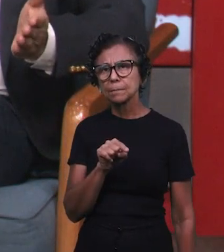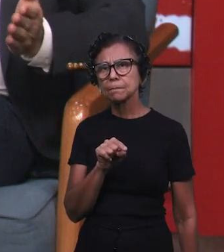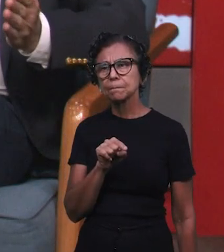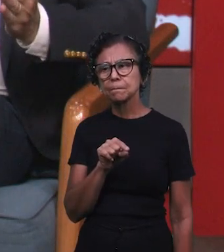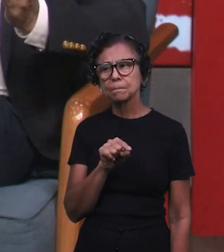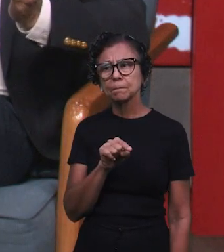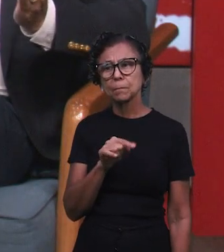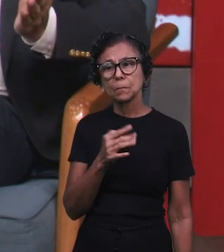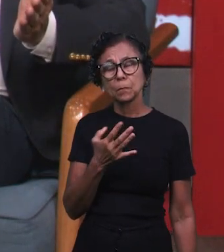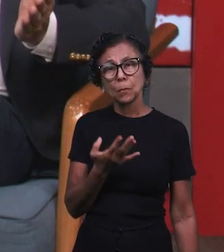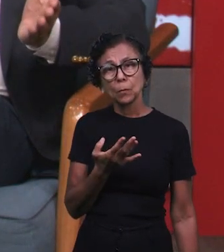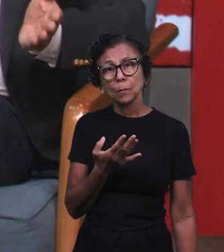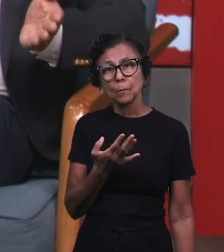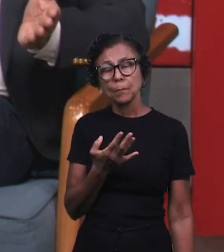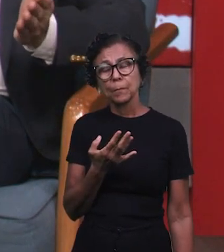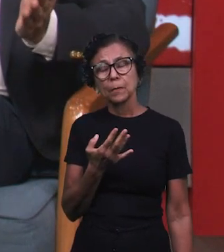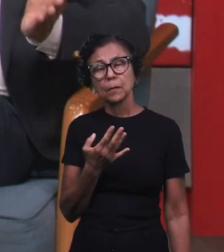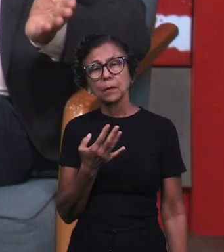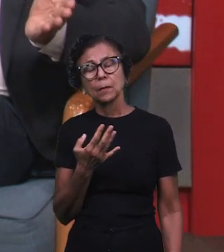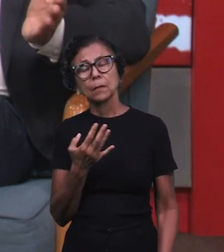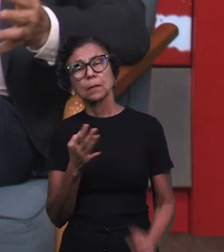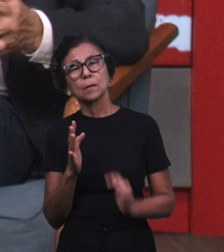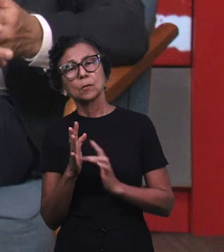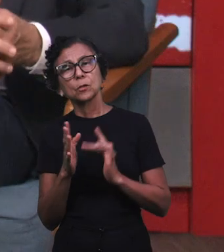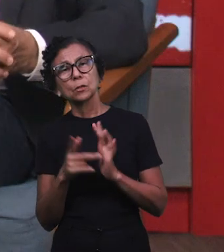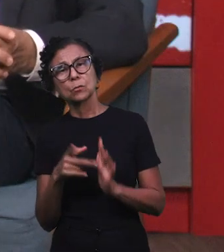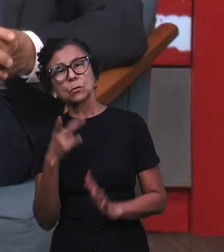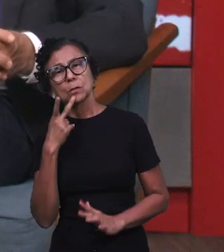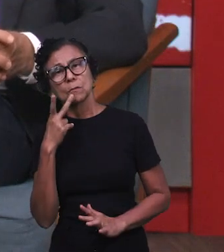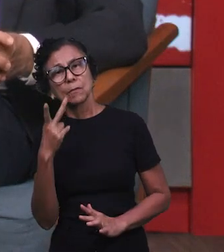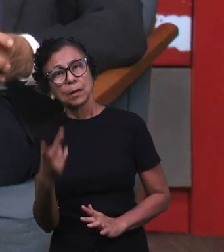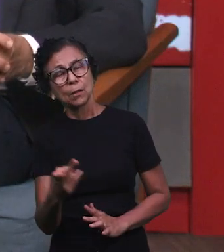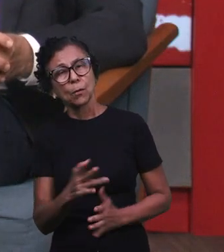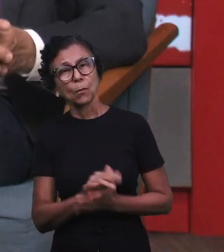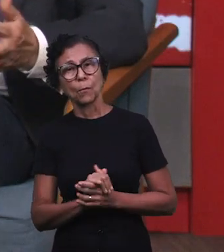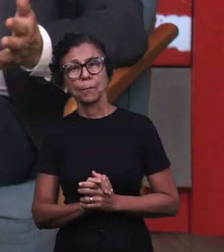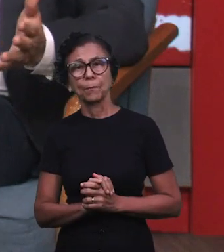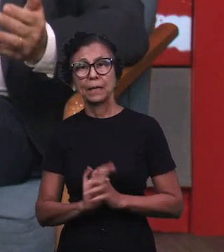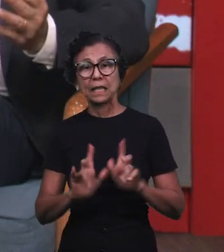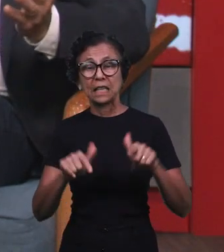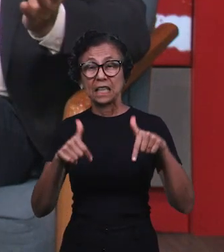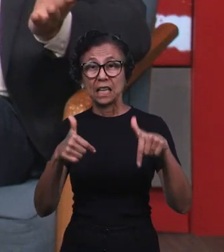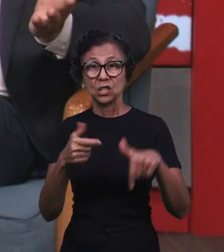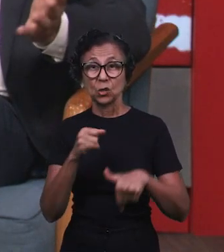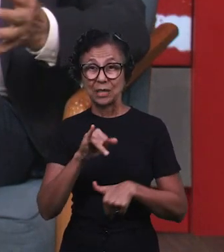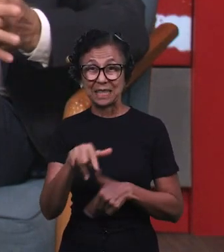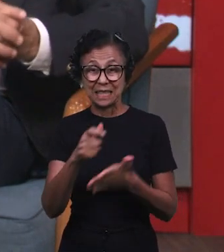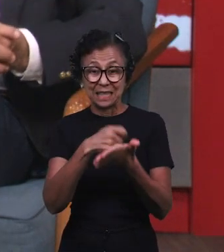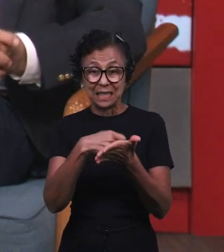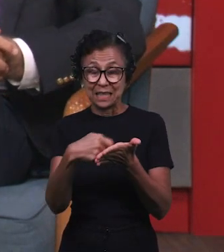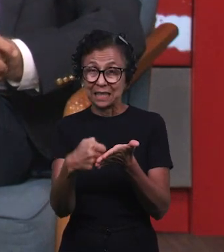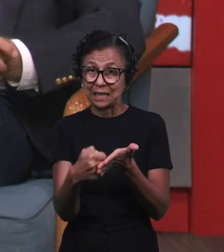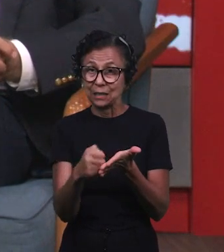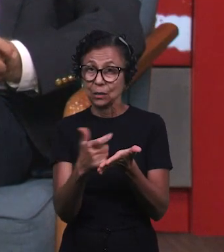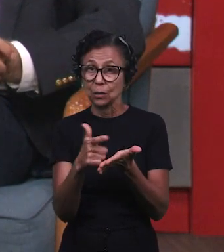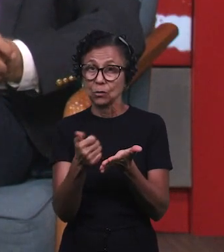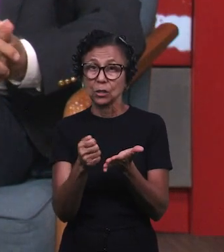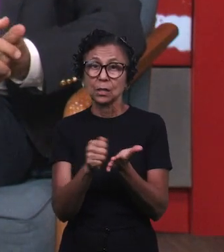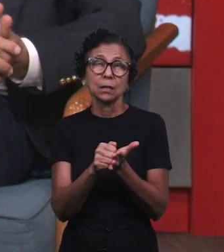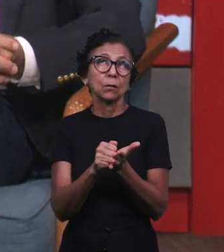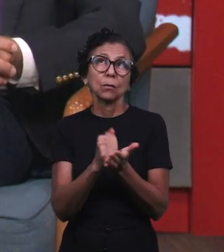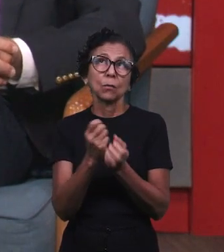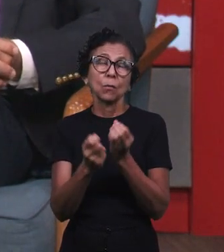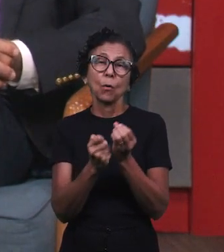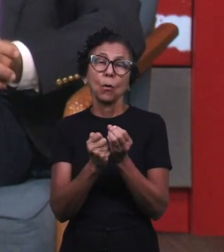se tudo que Jesus disse e fez fosse escrito, claro, nenhum livro caberia,